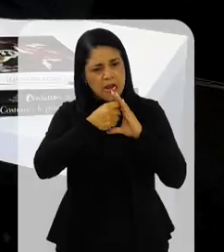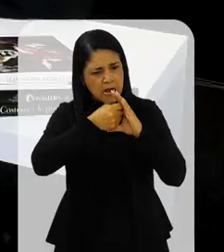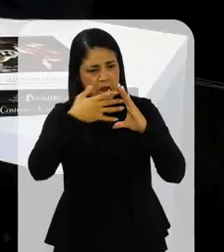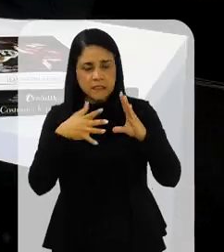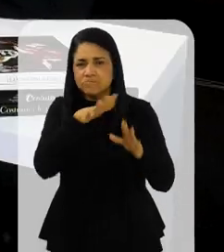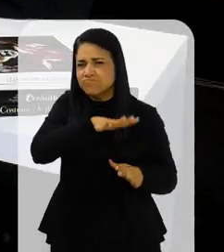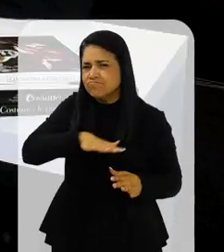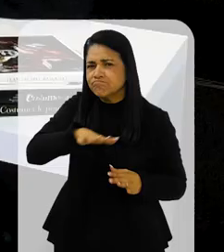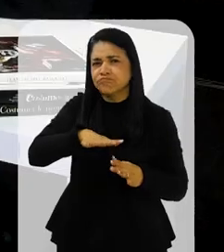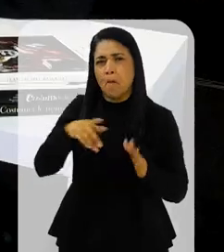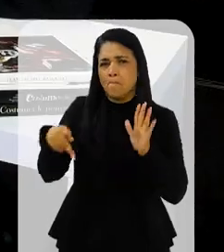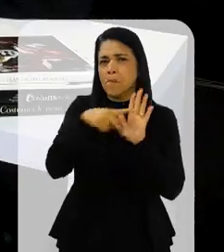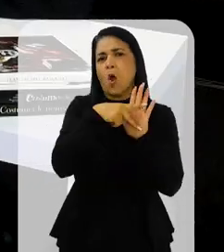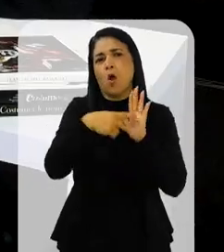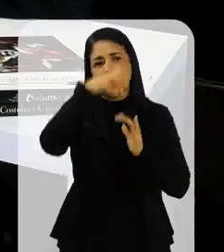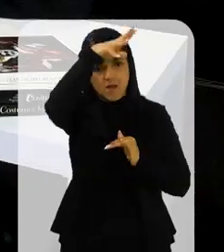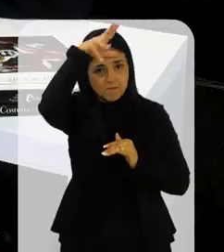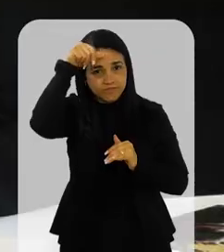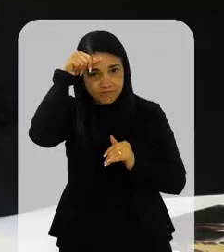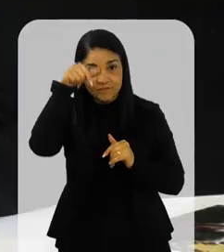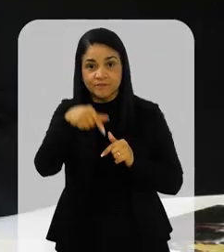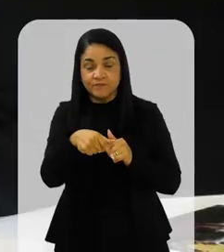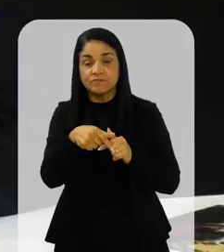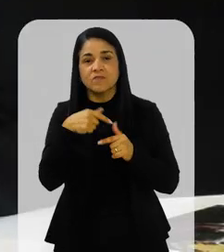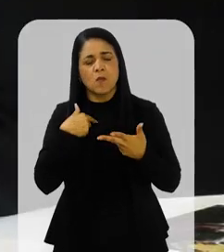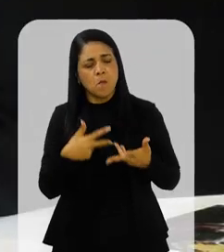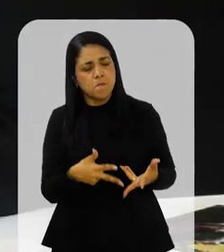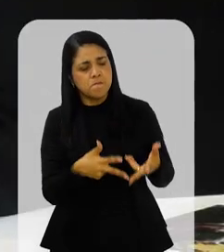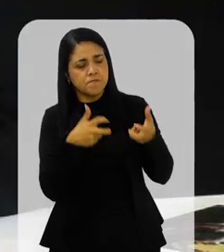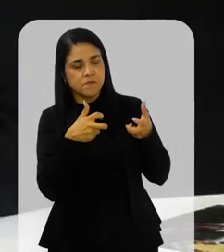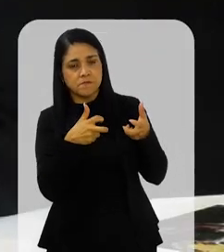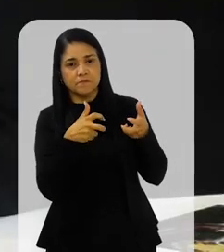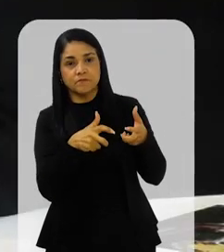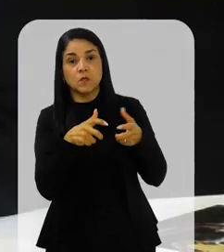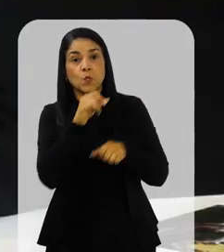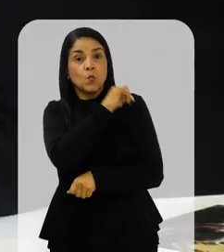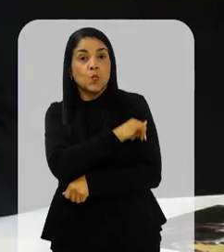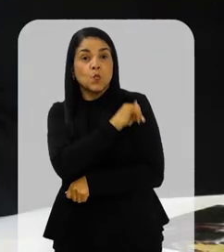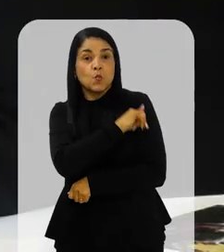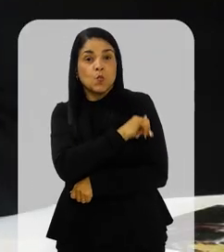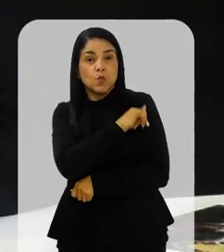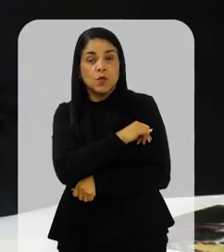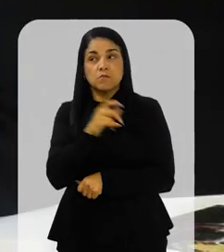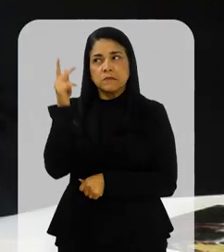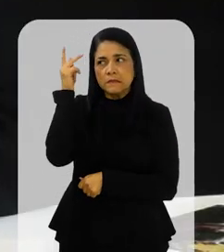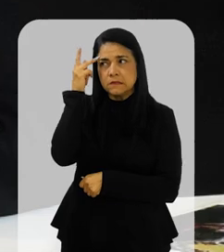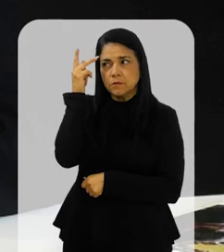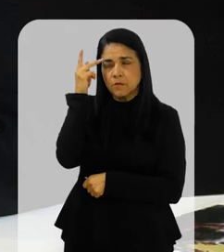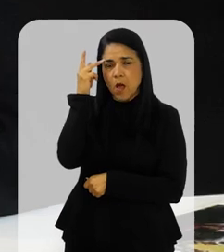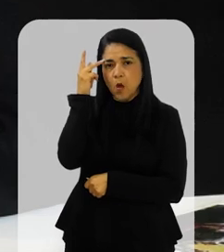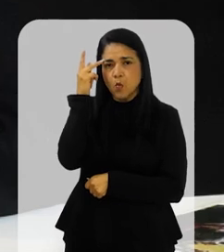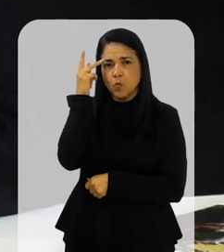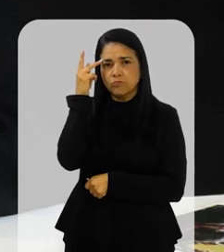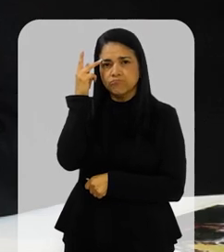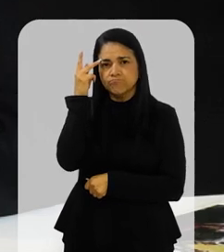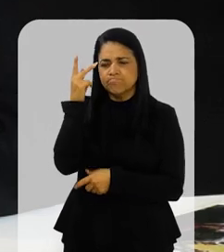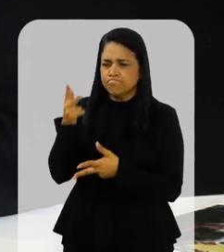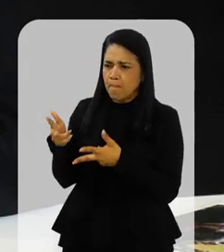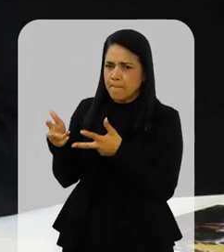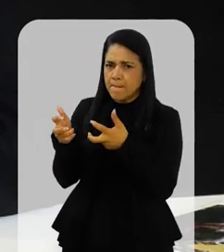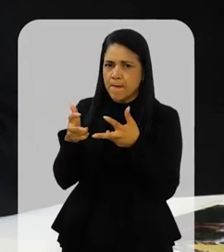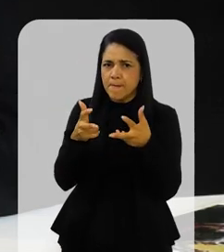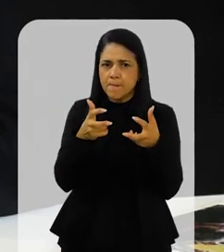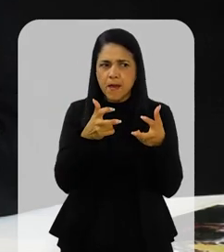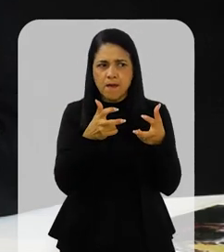característica muito regional, né, porque eu vejo o Rio de Janeiro e São Paulo absorvendo demais,